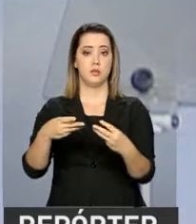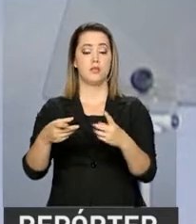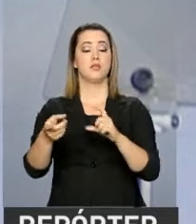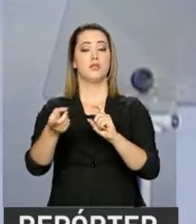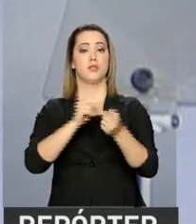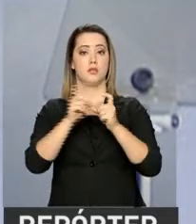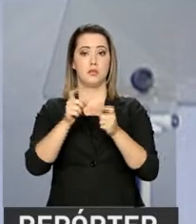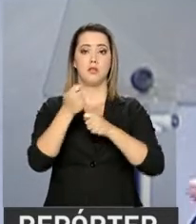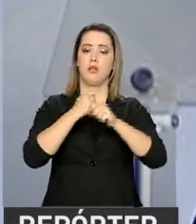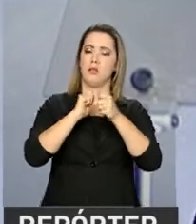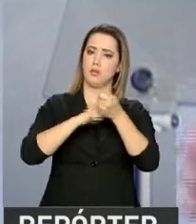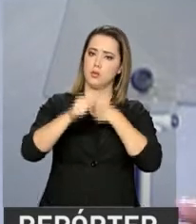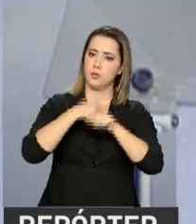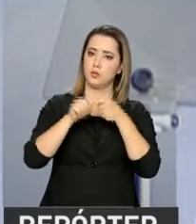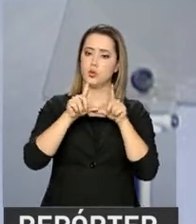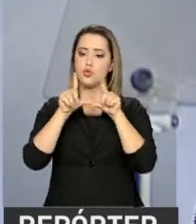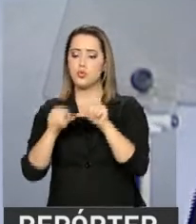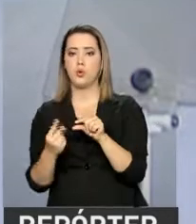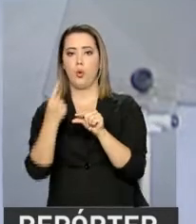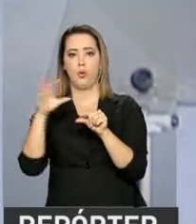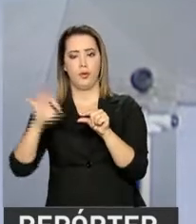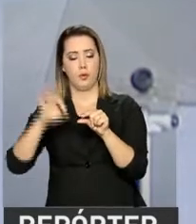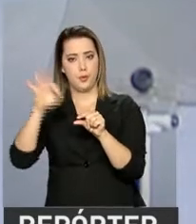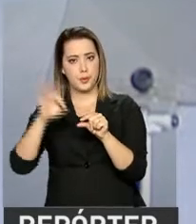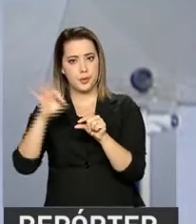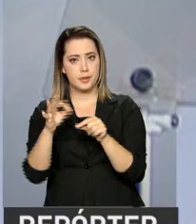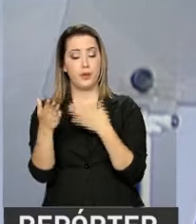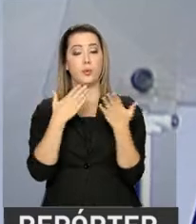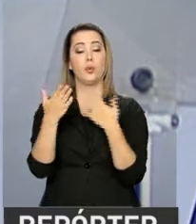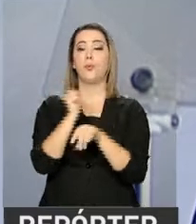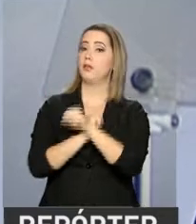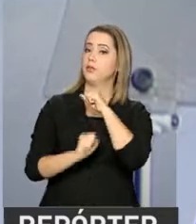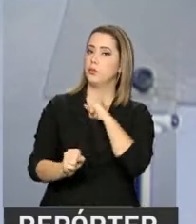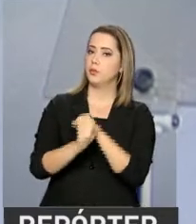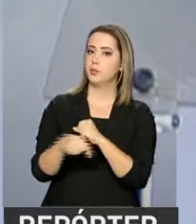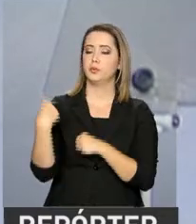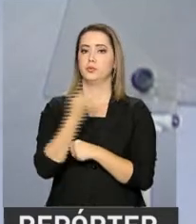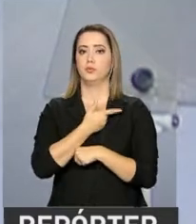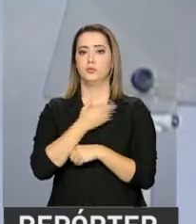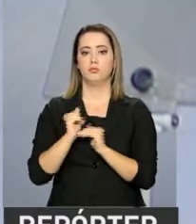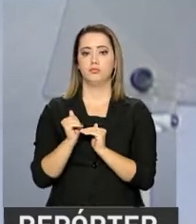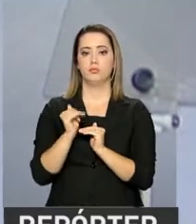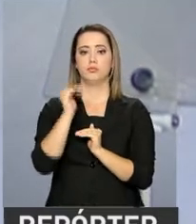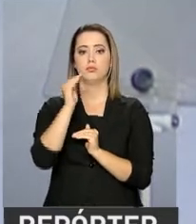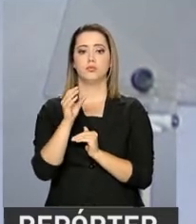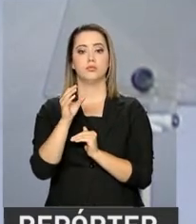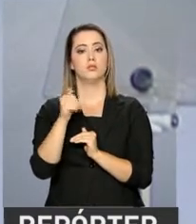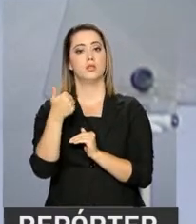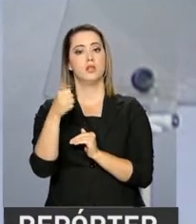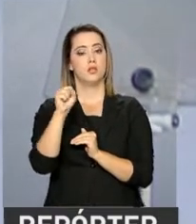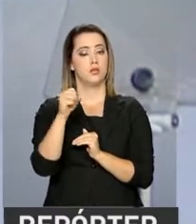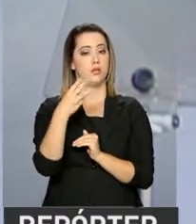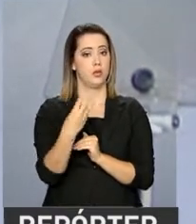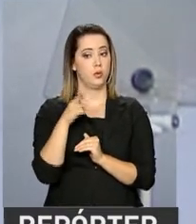fazer redução das taxas de juros em torno de 1% daquilo que foi praticado o ano passado. E aumentamos de 183 para